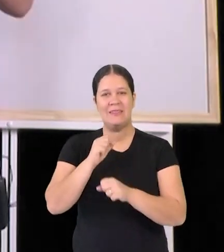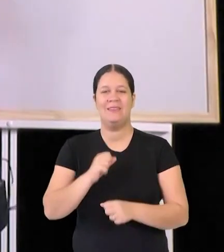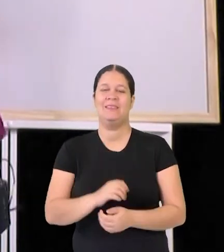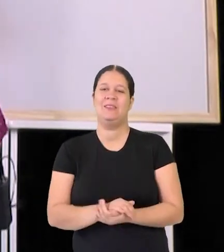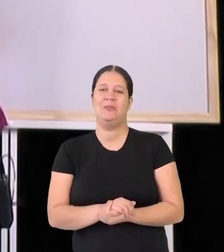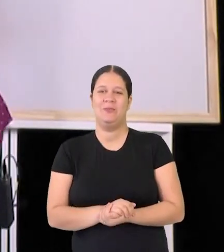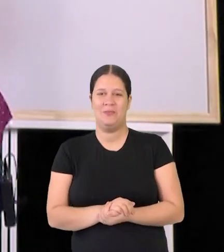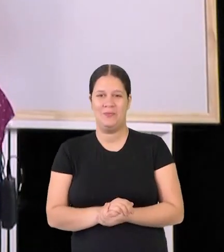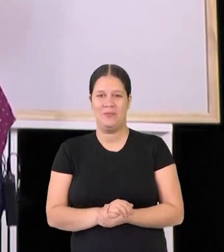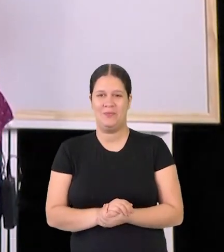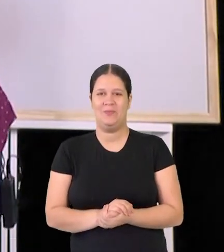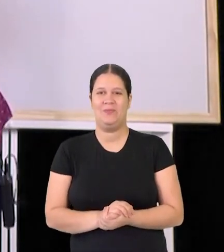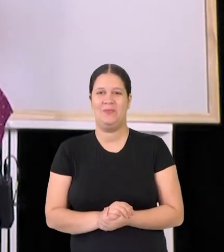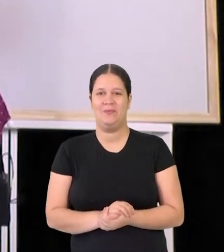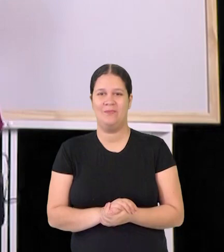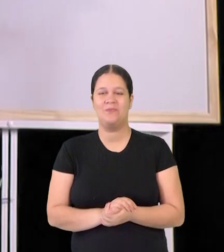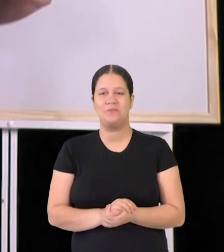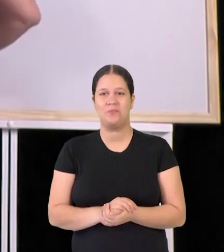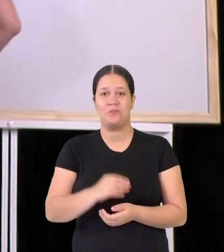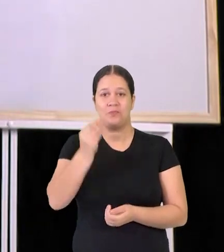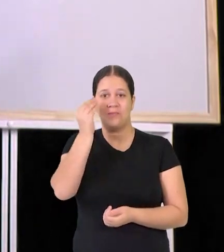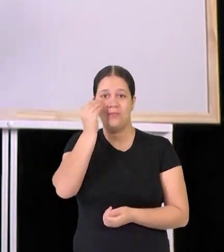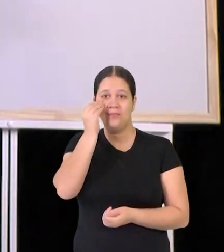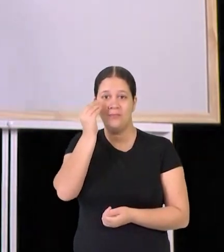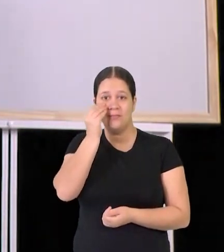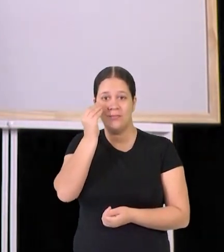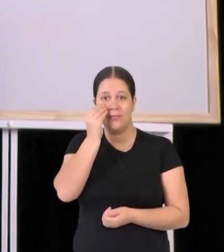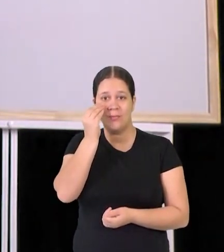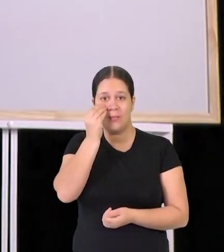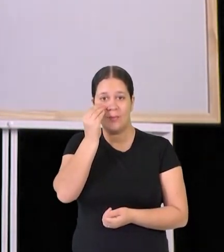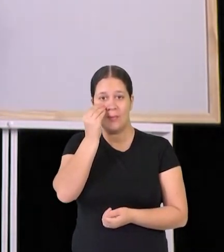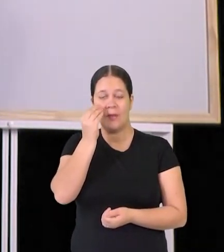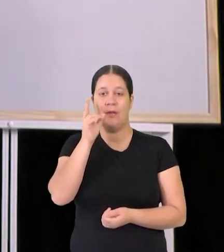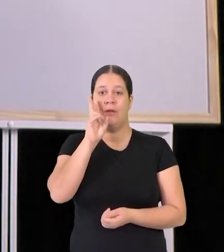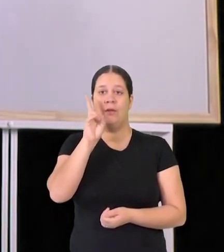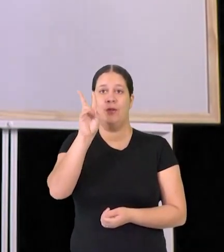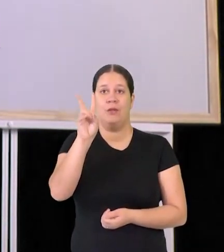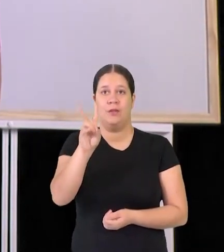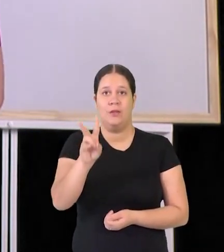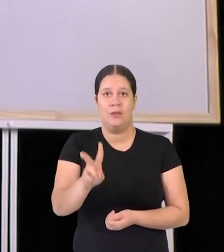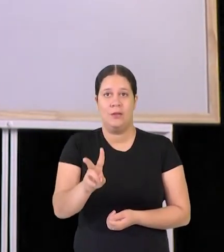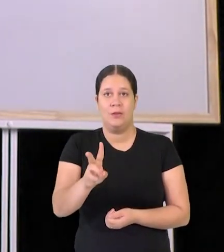vai ser colocada aí pra gente. Vê só. Olha o que é que a questão